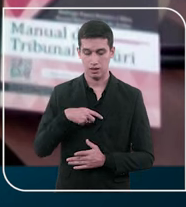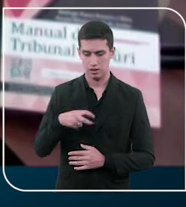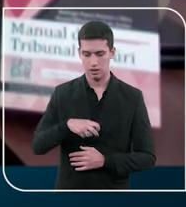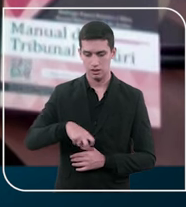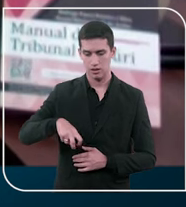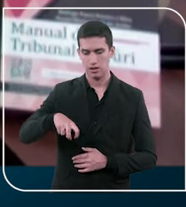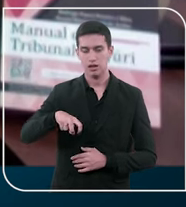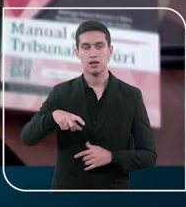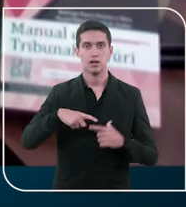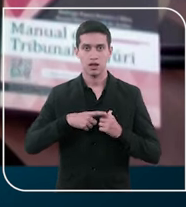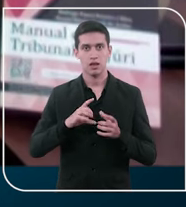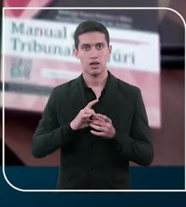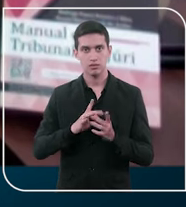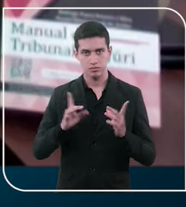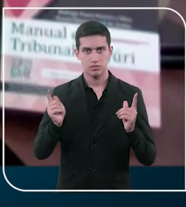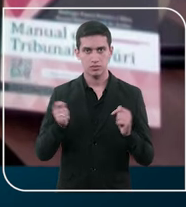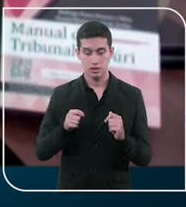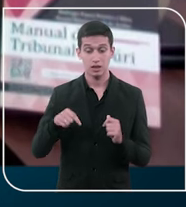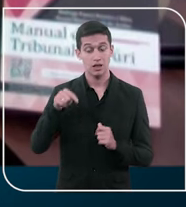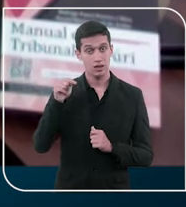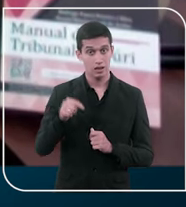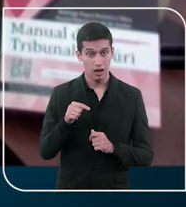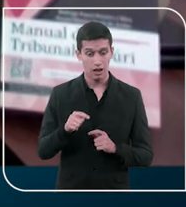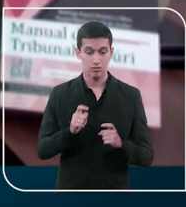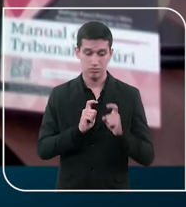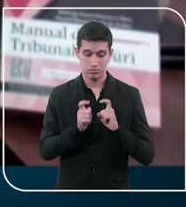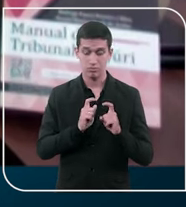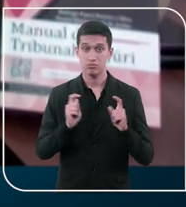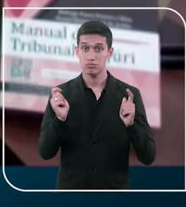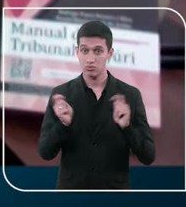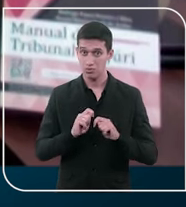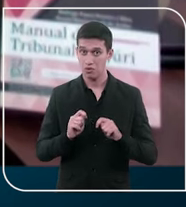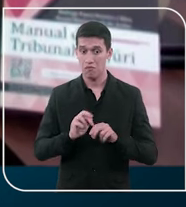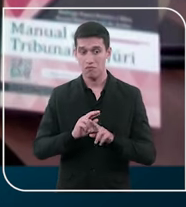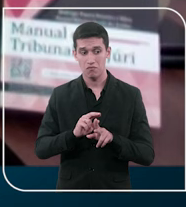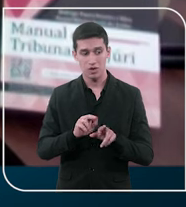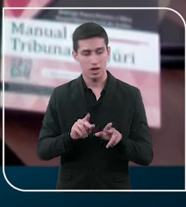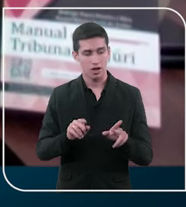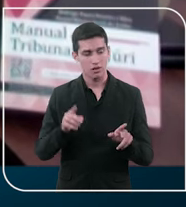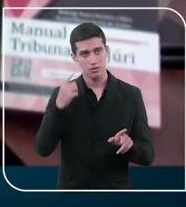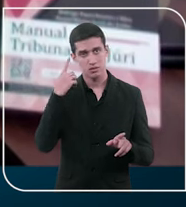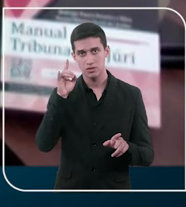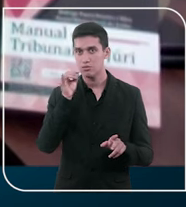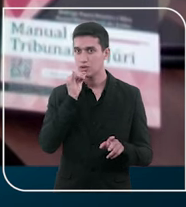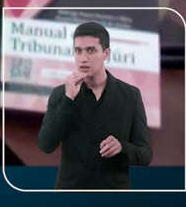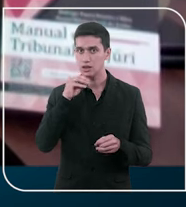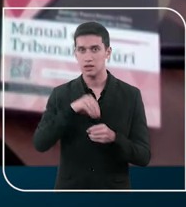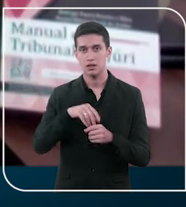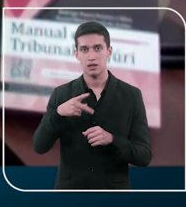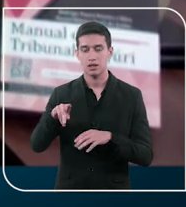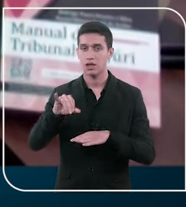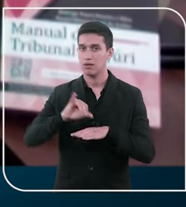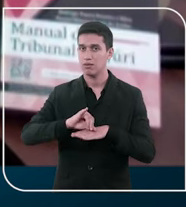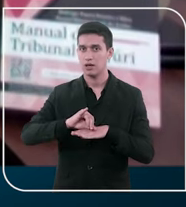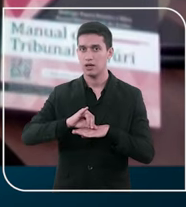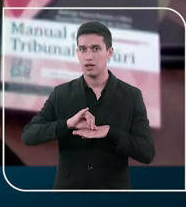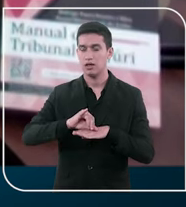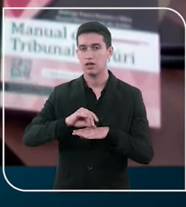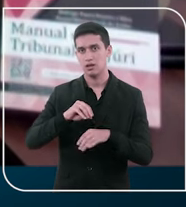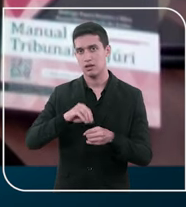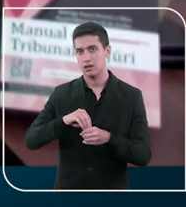que participam, que ficam à disposição naquela determinada reunião, que podem ser vários dias, por exemplo, na